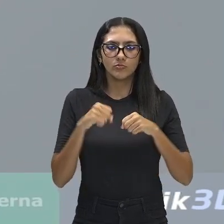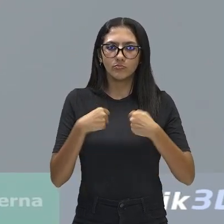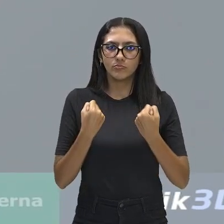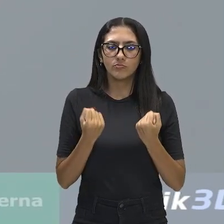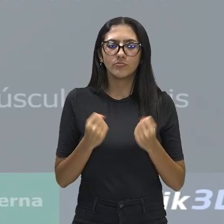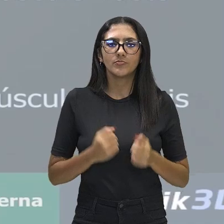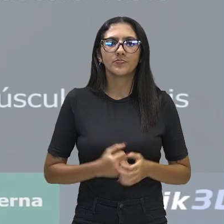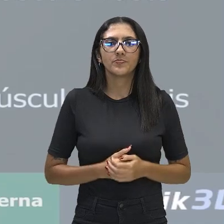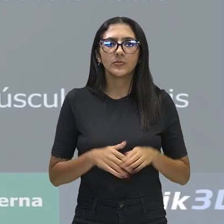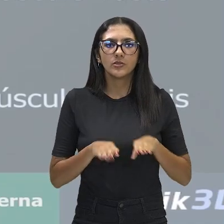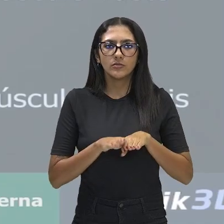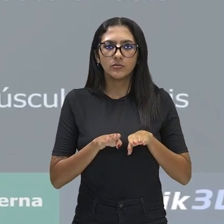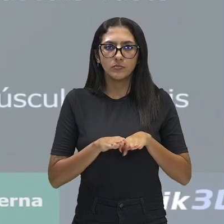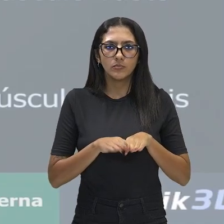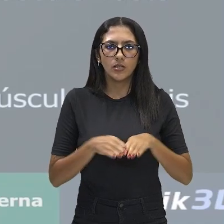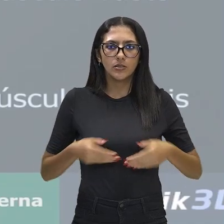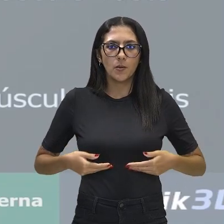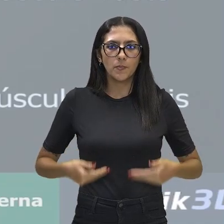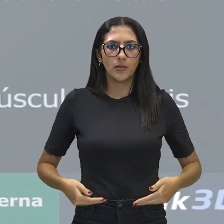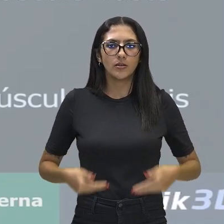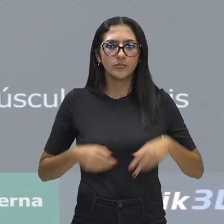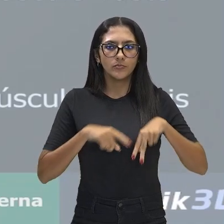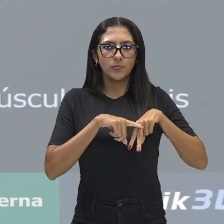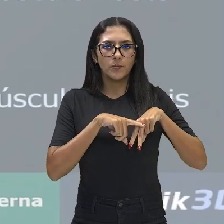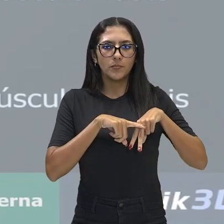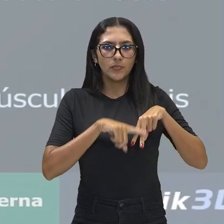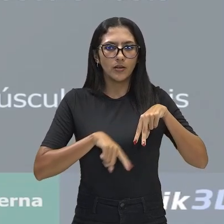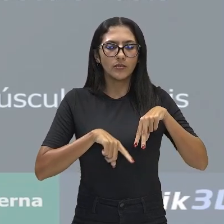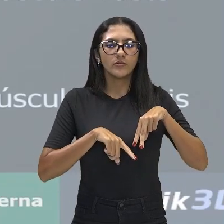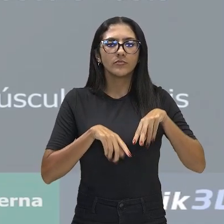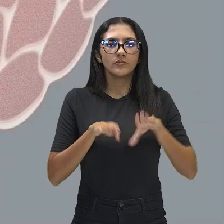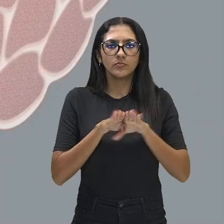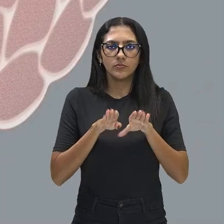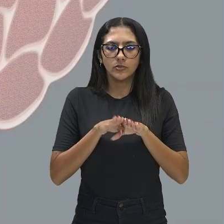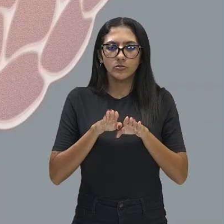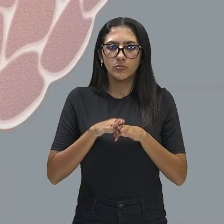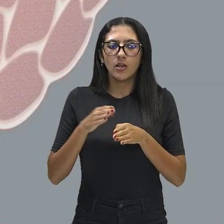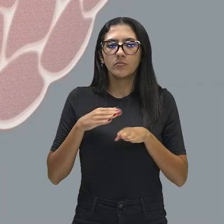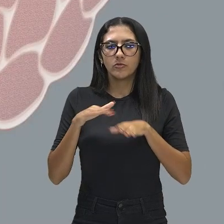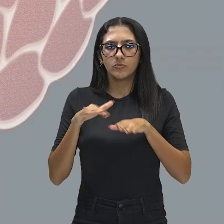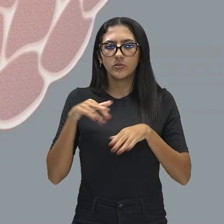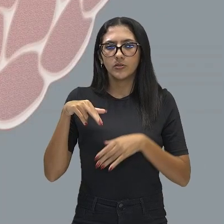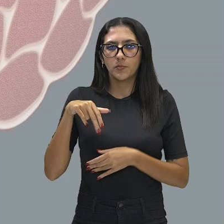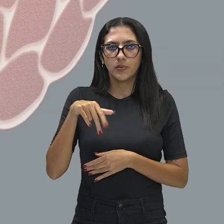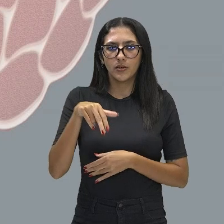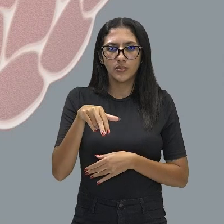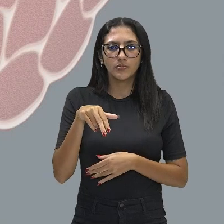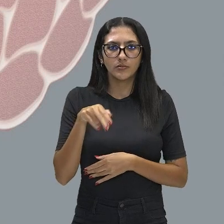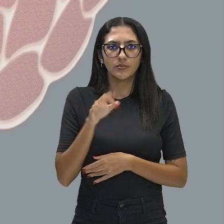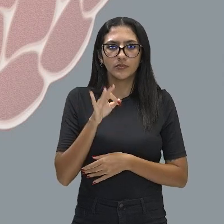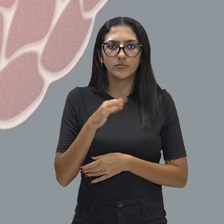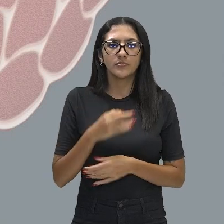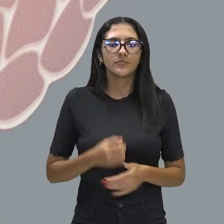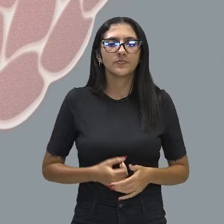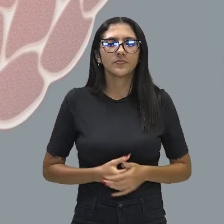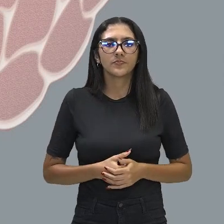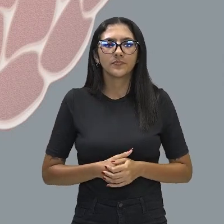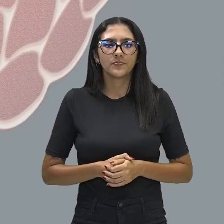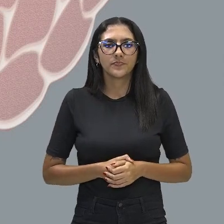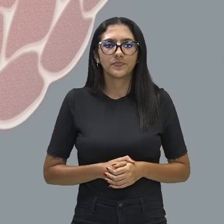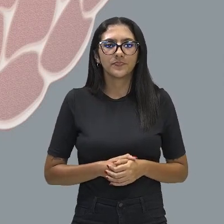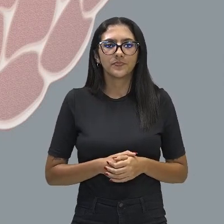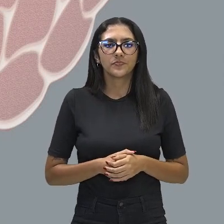E as nossas pernas também, que tem ali a questão da locomoção, certo? E aí